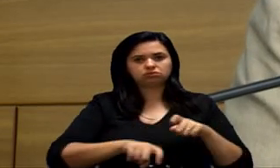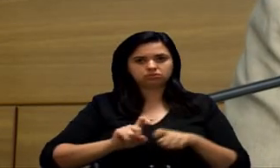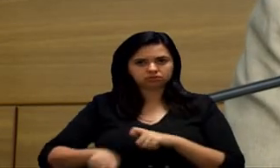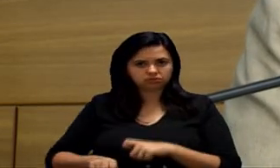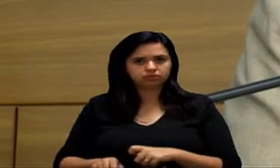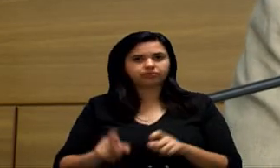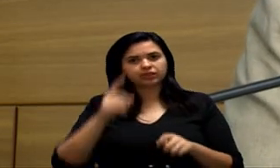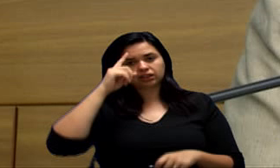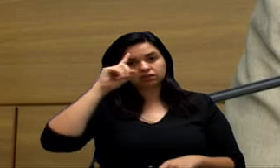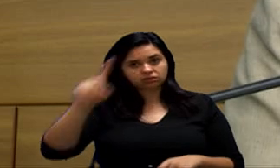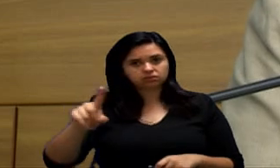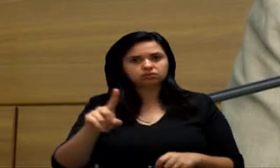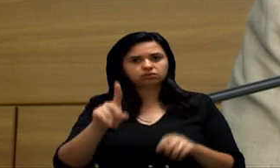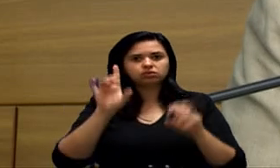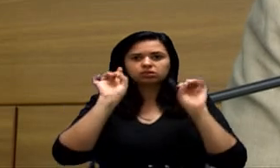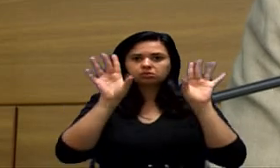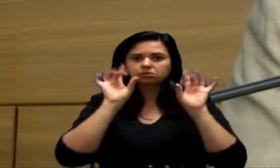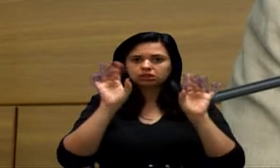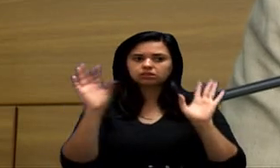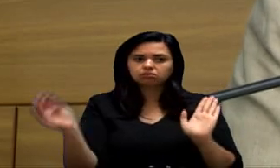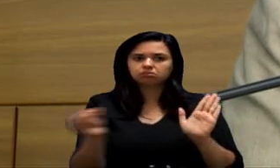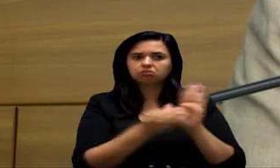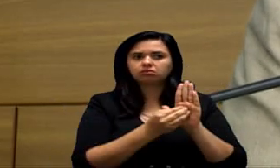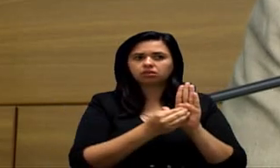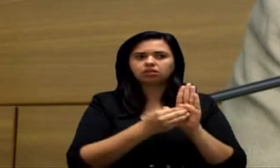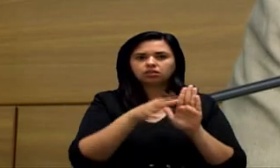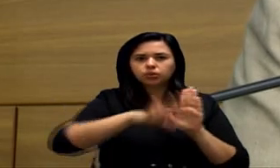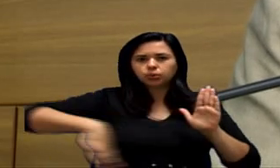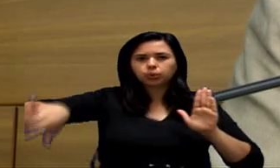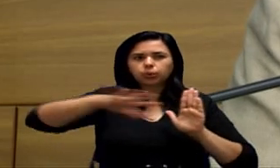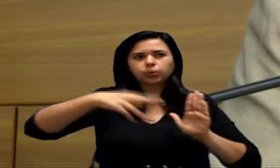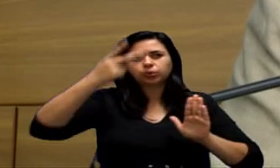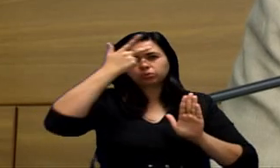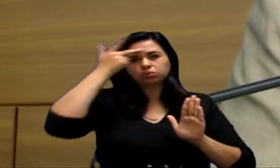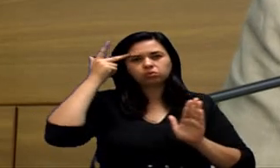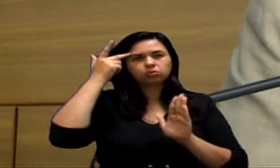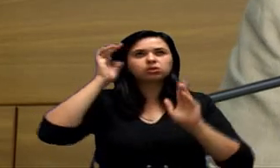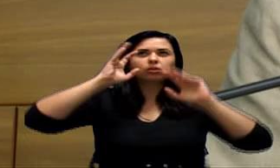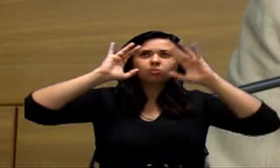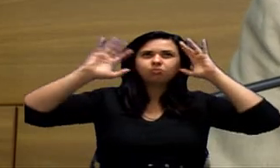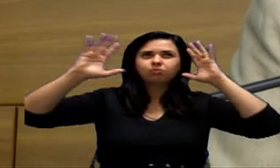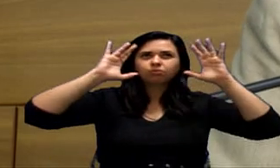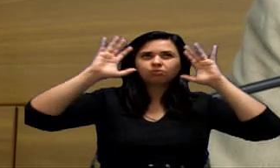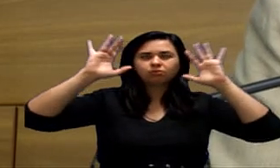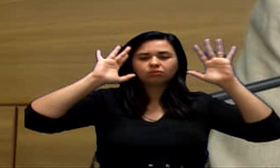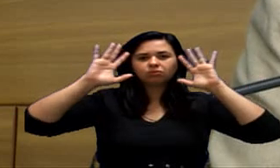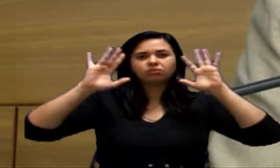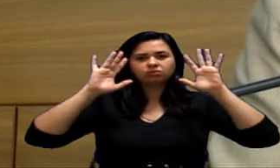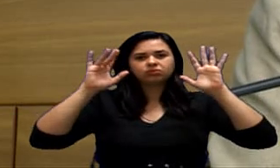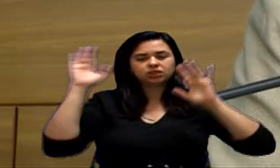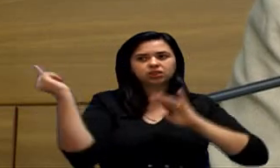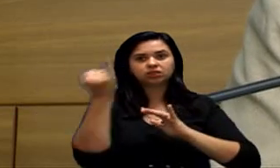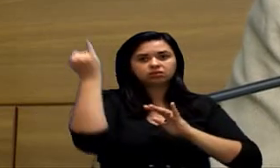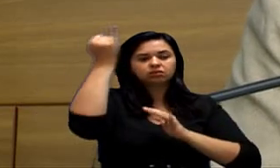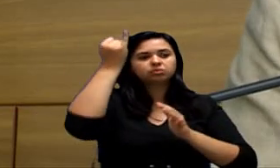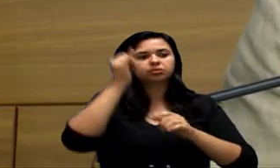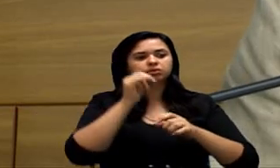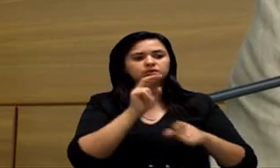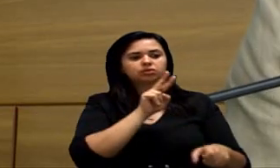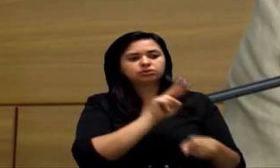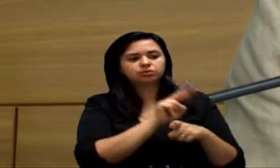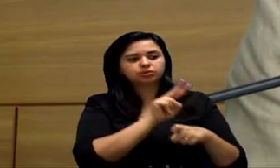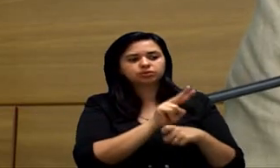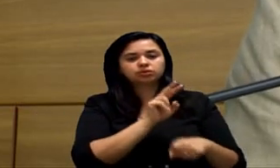sensibilizar, informar e convocar toda a sociedade a participar da defesa dos direitos das crianças e adolescentes e necessário garantir a toda criança e adolescente o direito